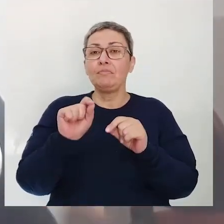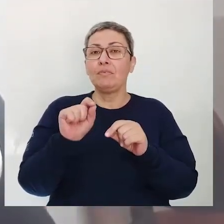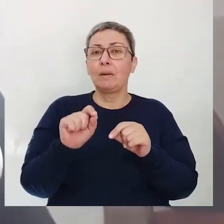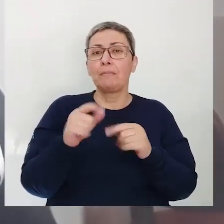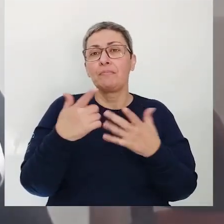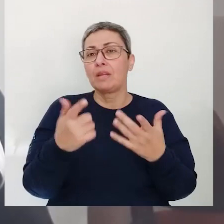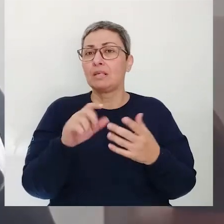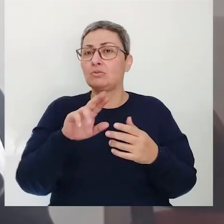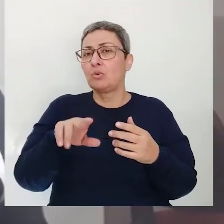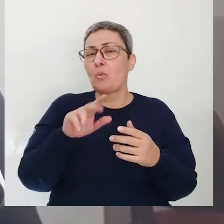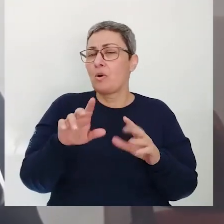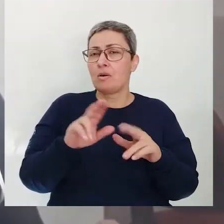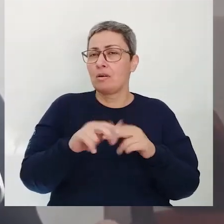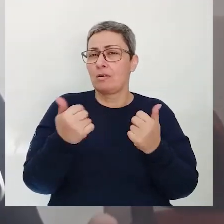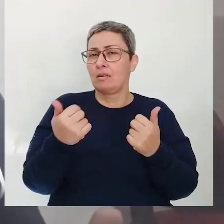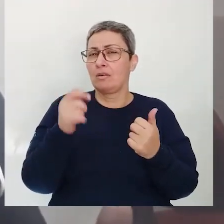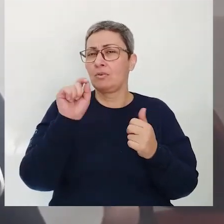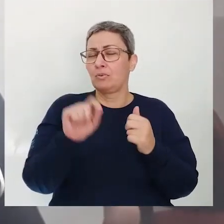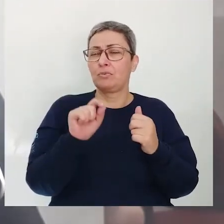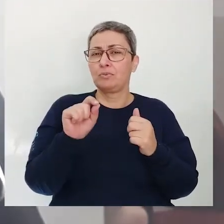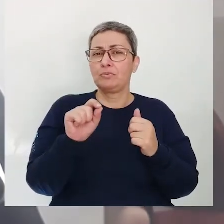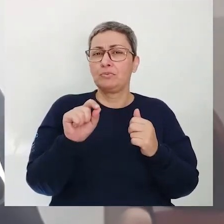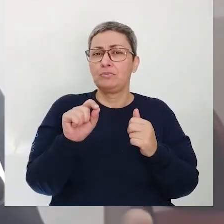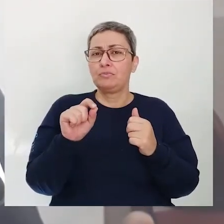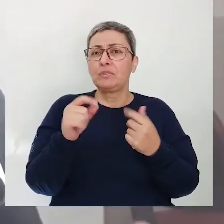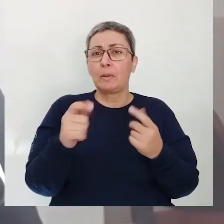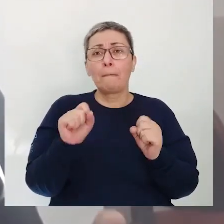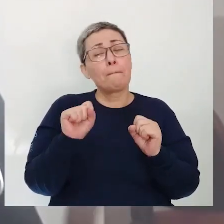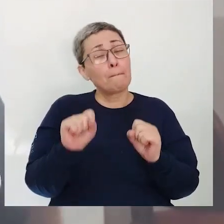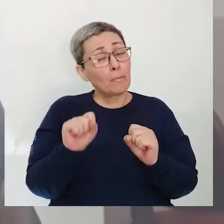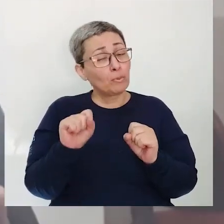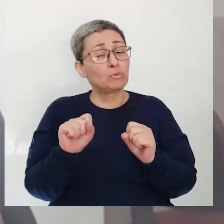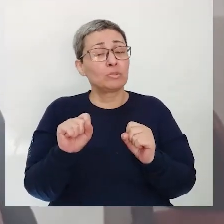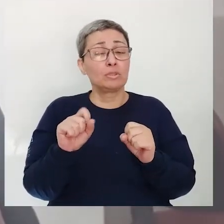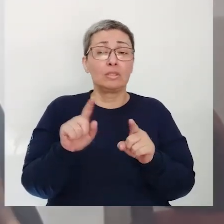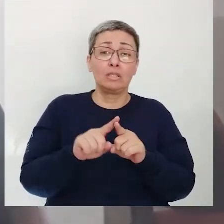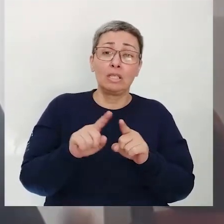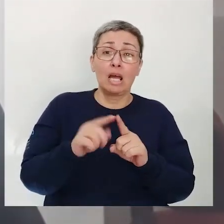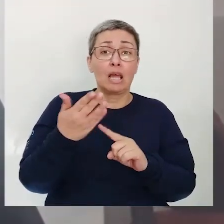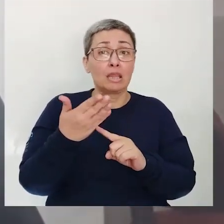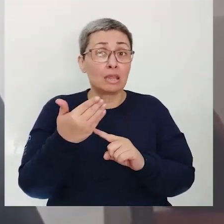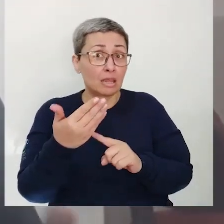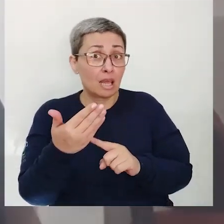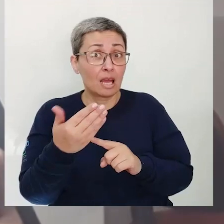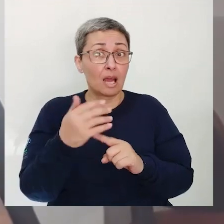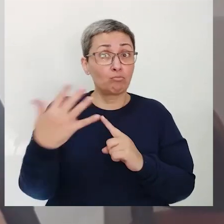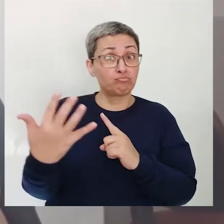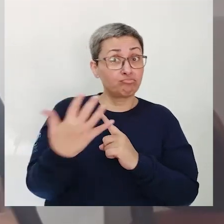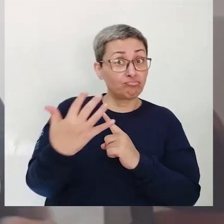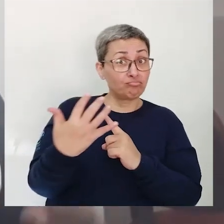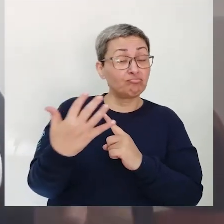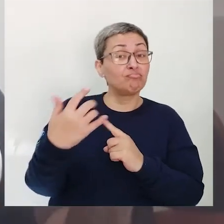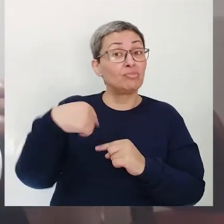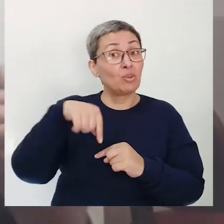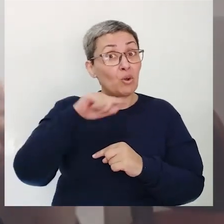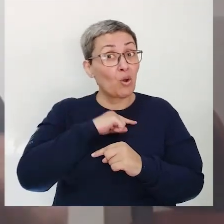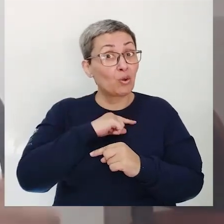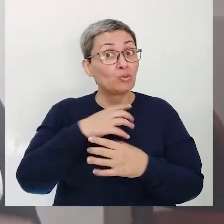mas assim, nem por isso podemos deixar que a tecnologia influencie o